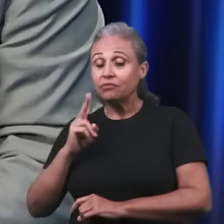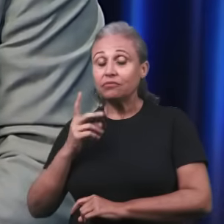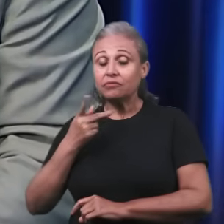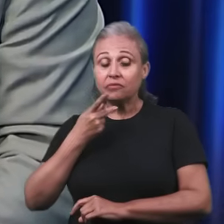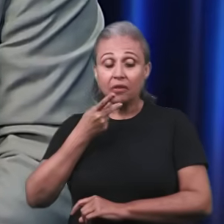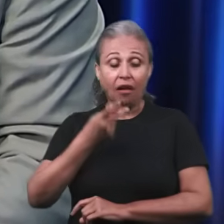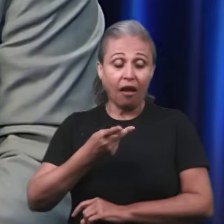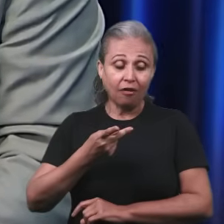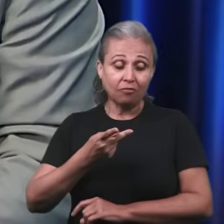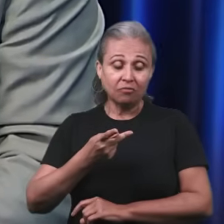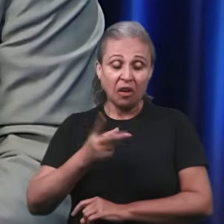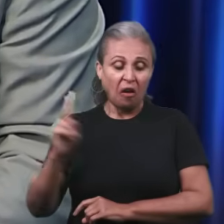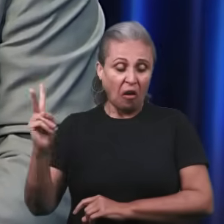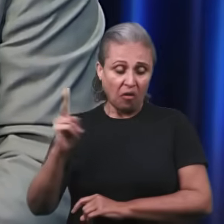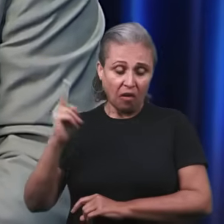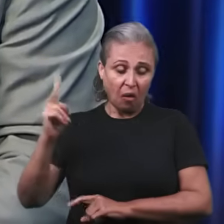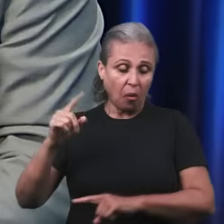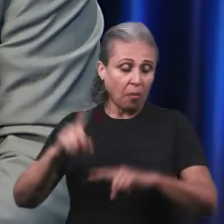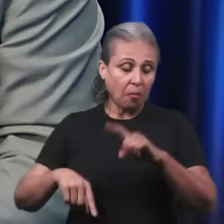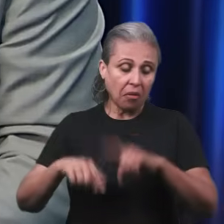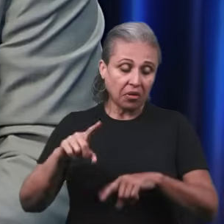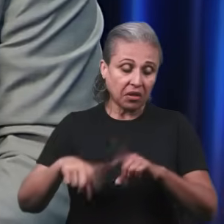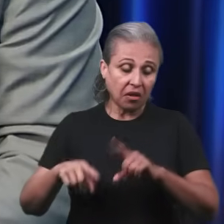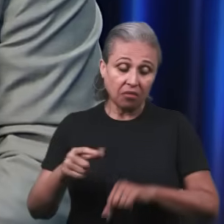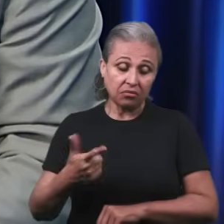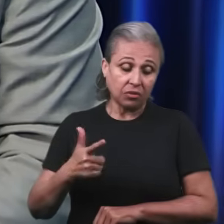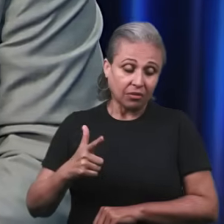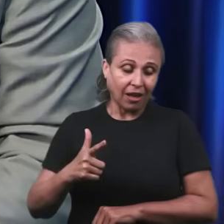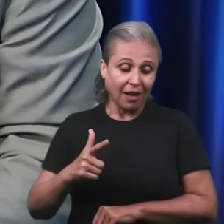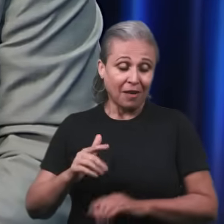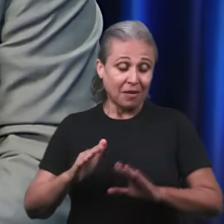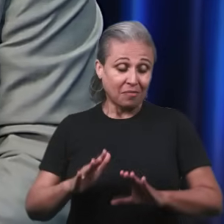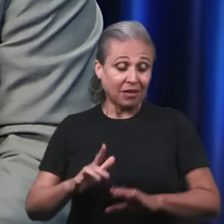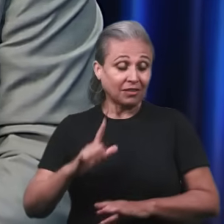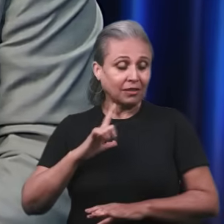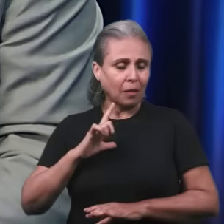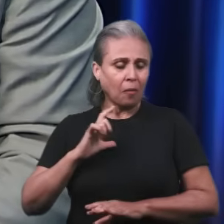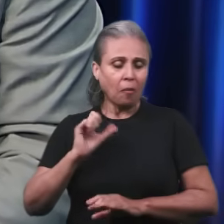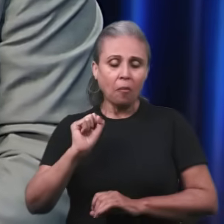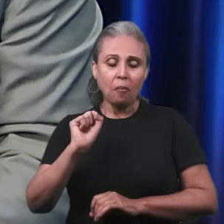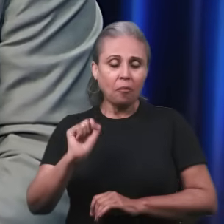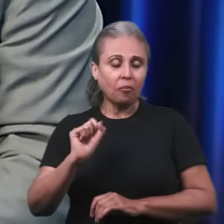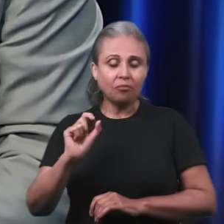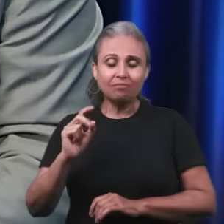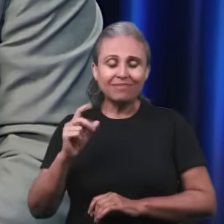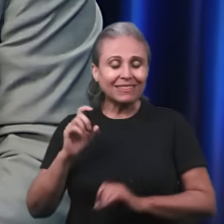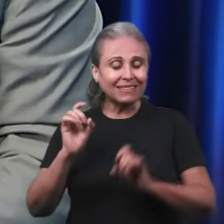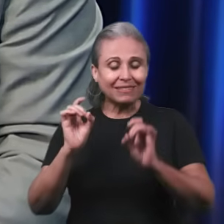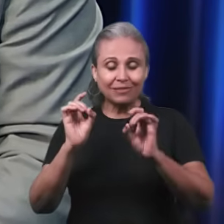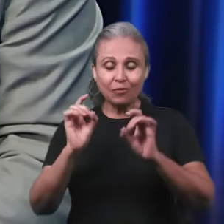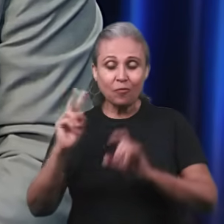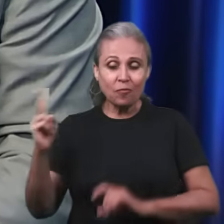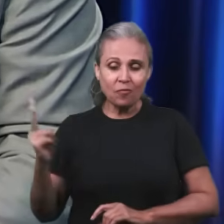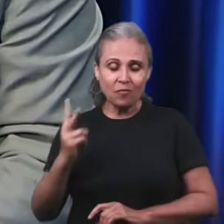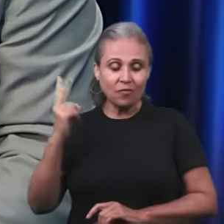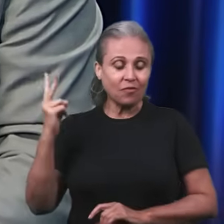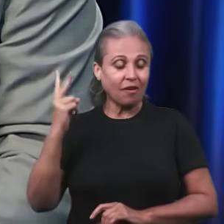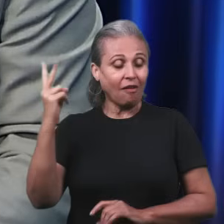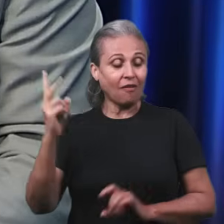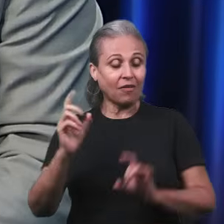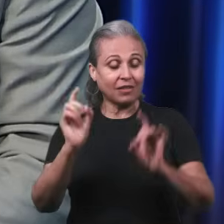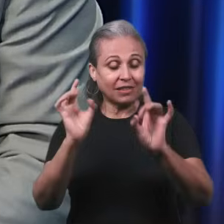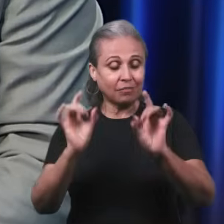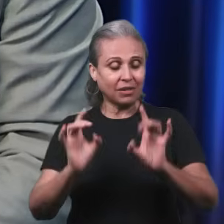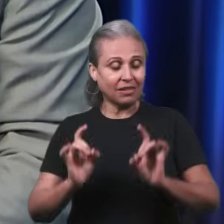nós temos um valor excelente. Nós temos o Senhor Jesus. Glória a Deus. E Jesus, em